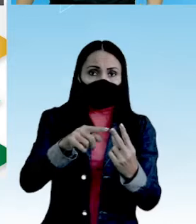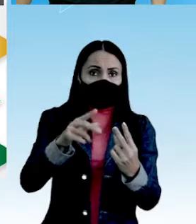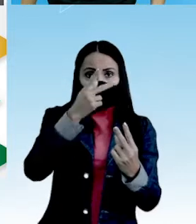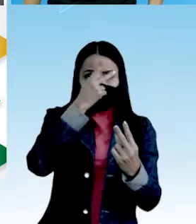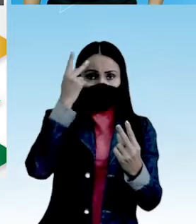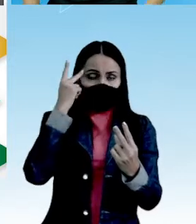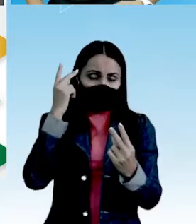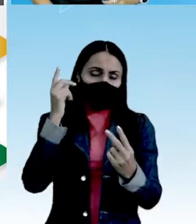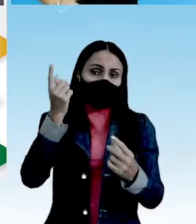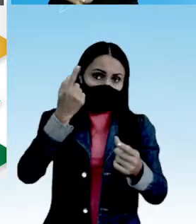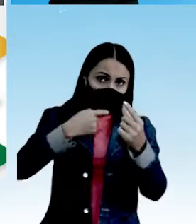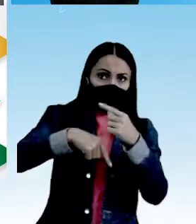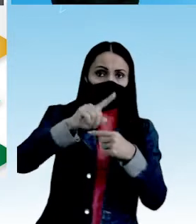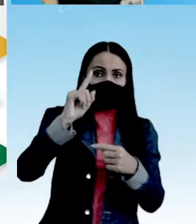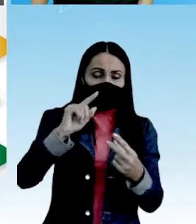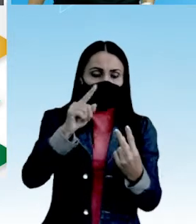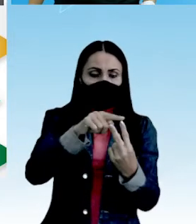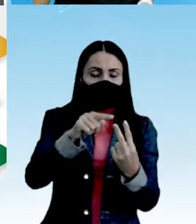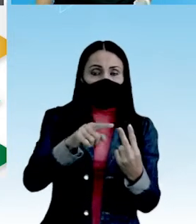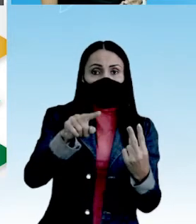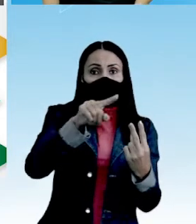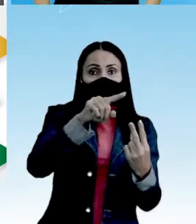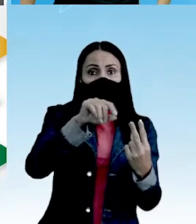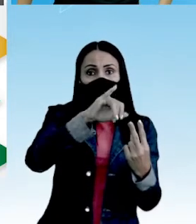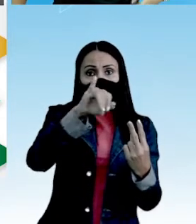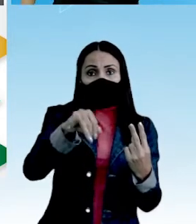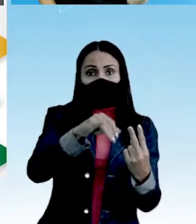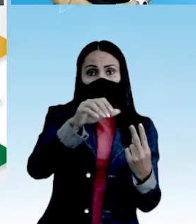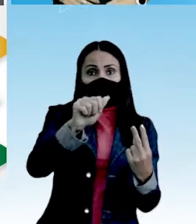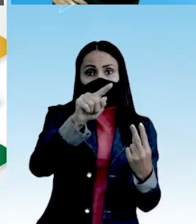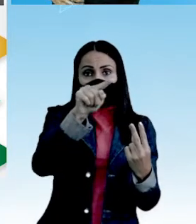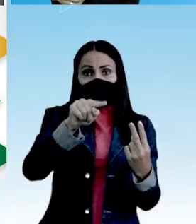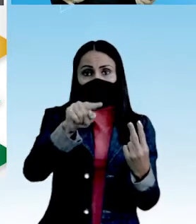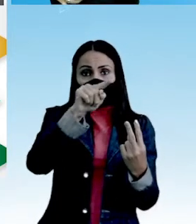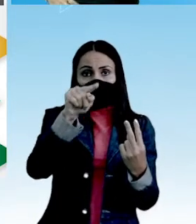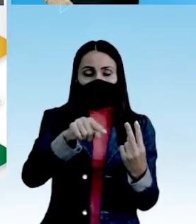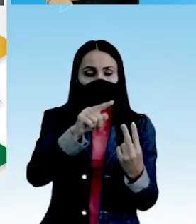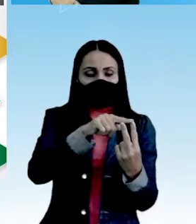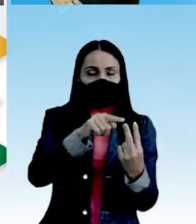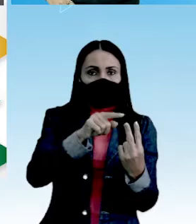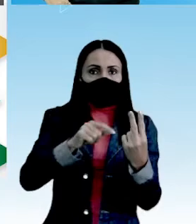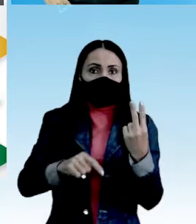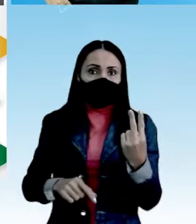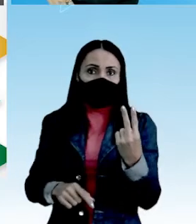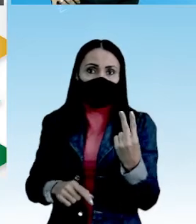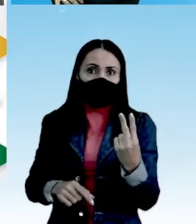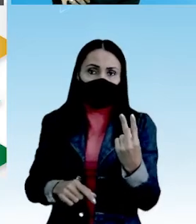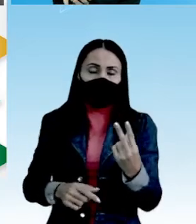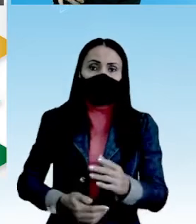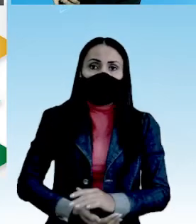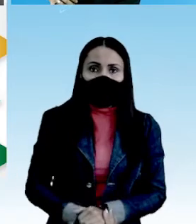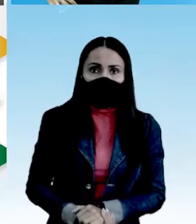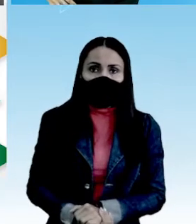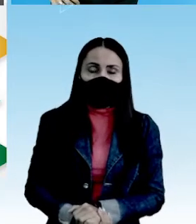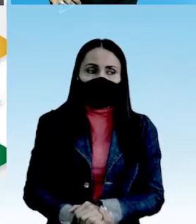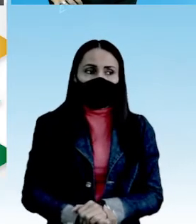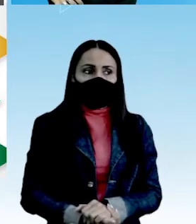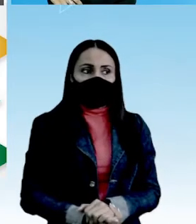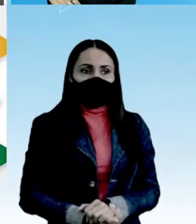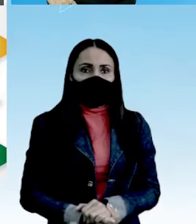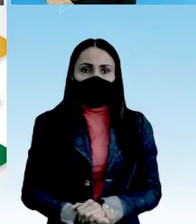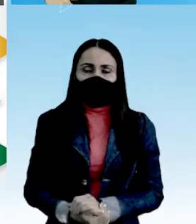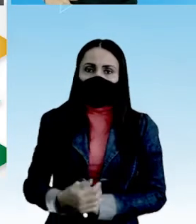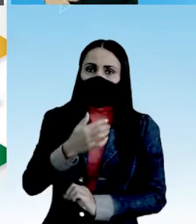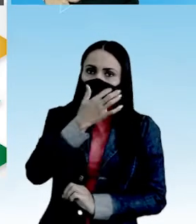nome, né, do jazz dos Estados Unidos, né, que tinha uma música bem famosa, né, que era aquela I see tree of green,